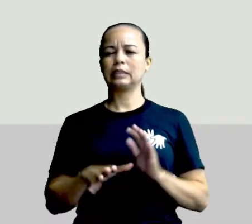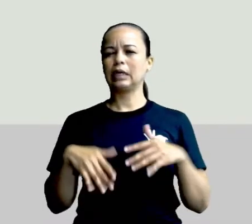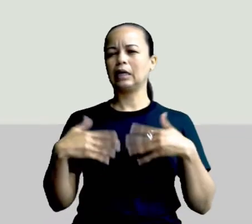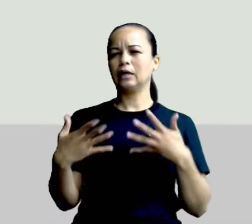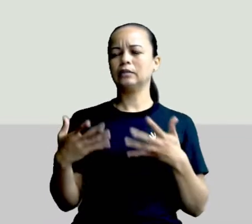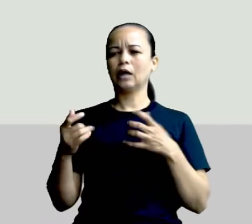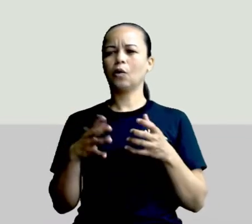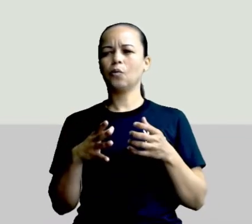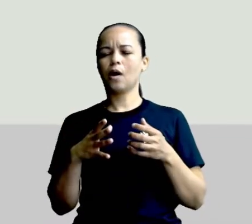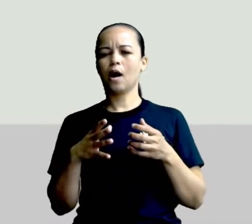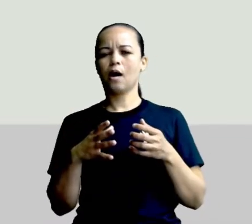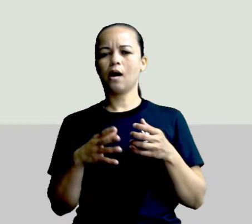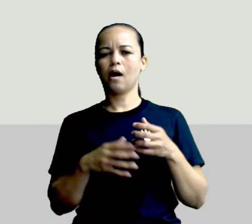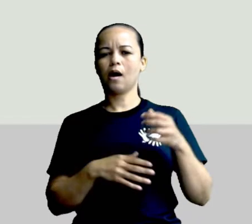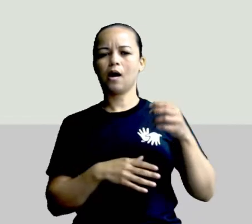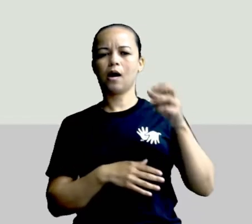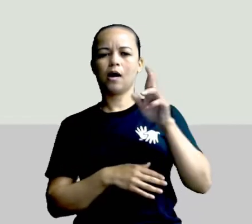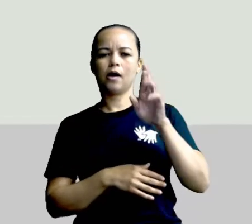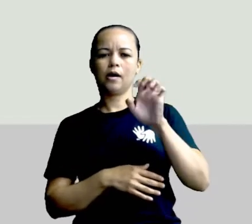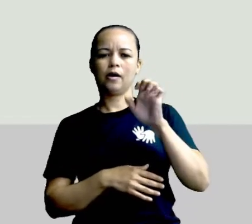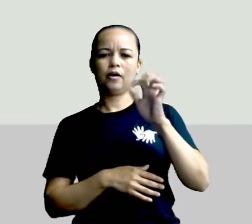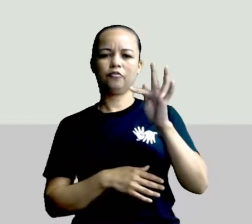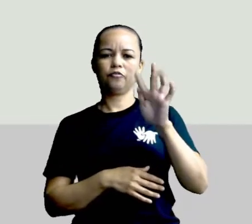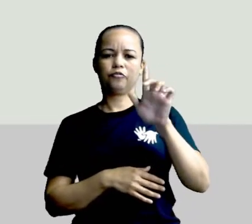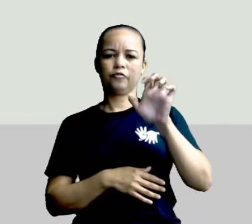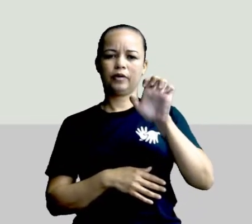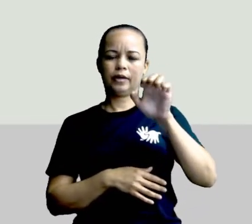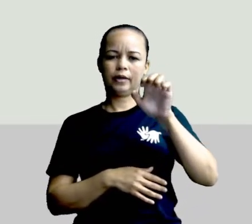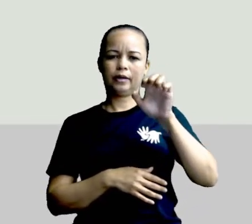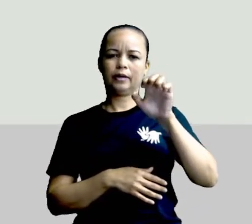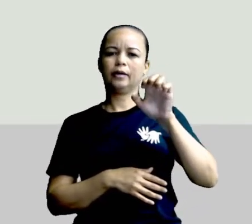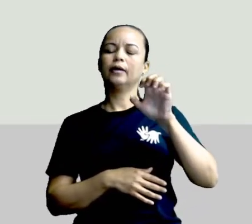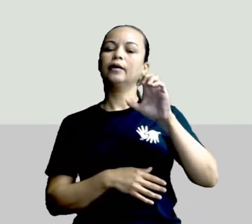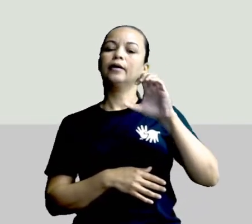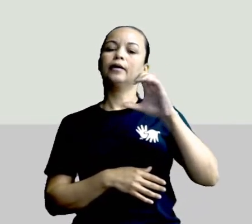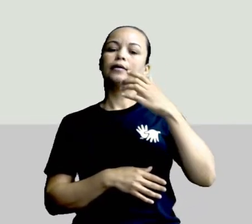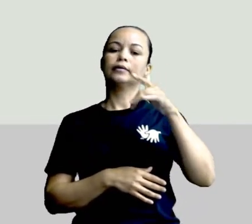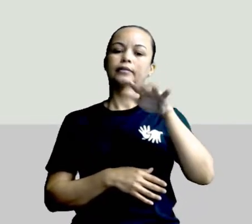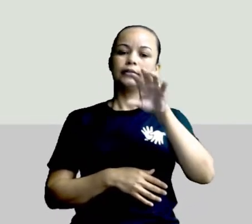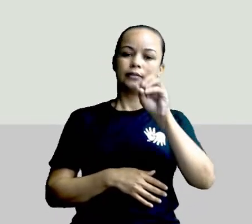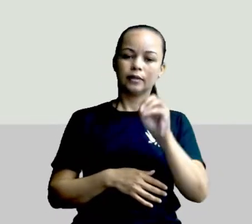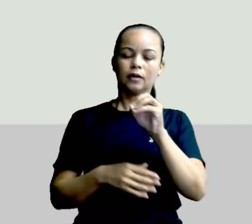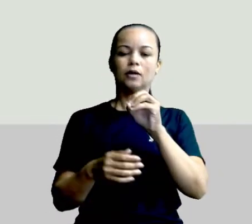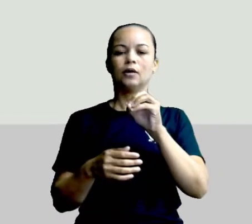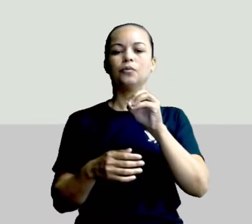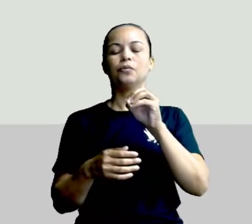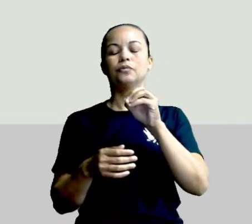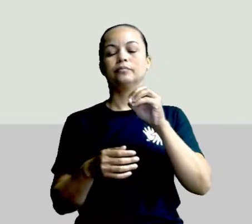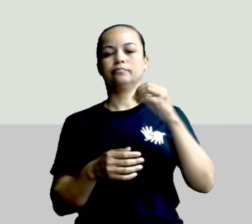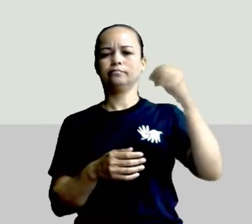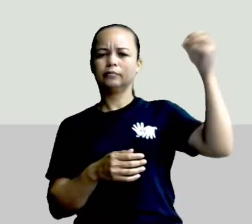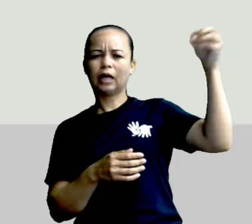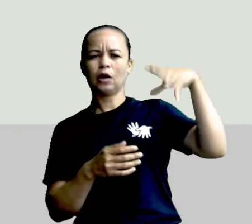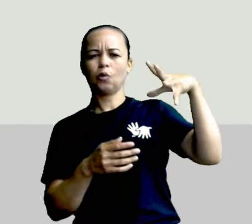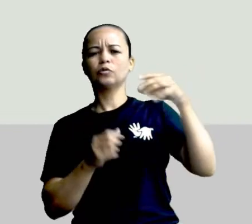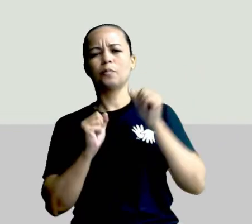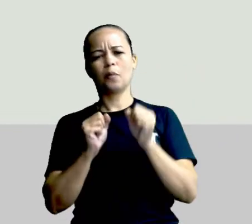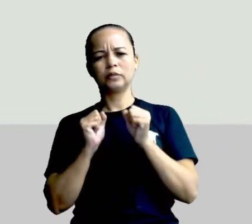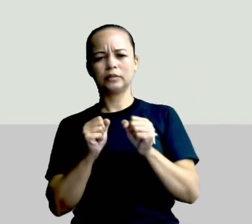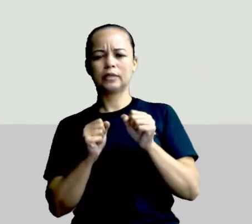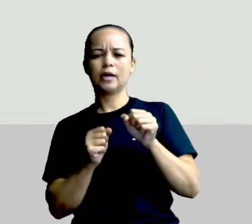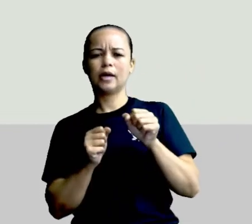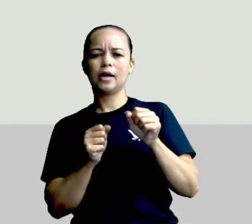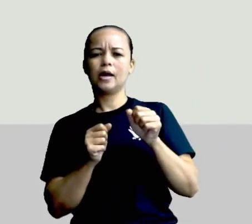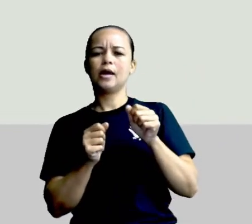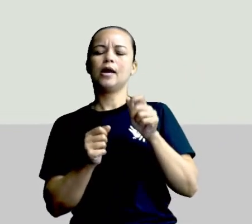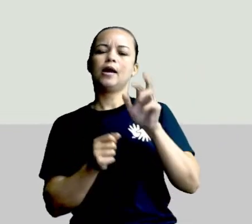Então, a reflexão da luz, ela pode ser regular. Como assim, professor? Tem um